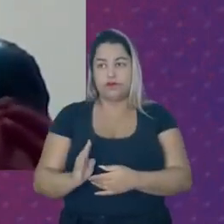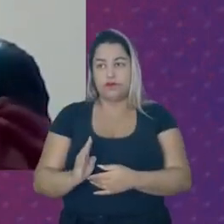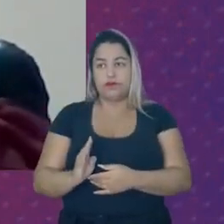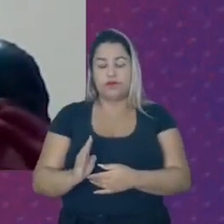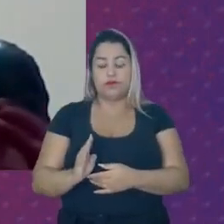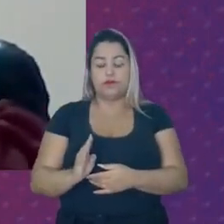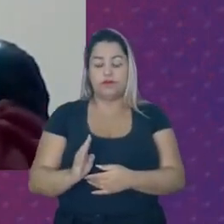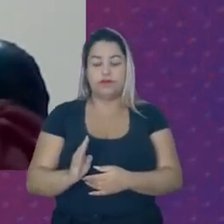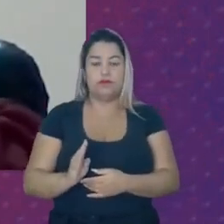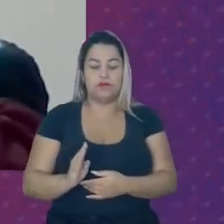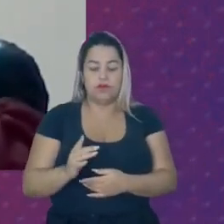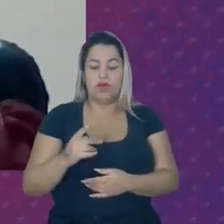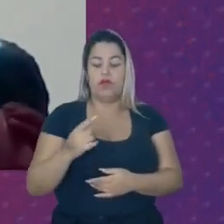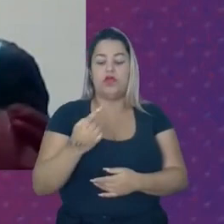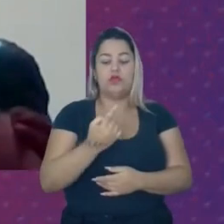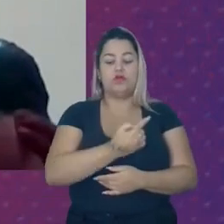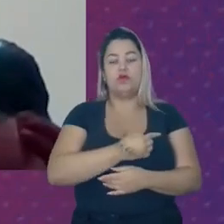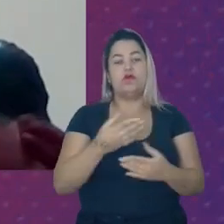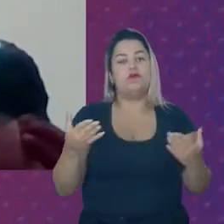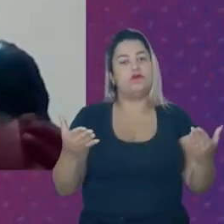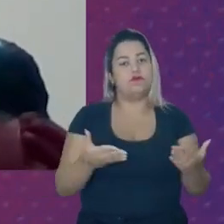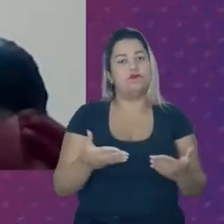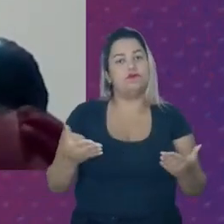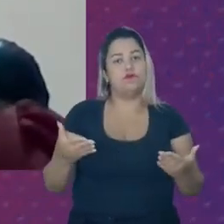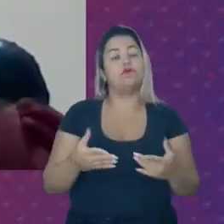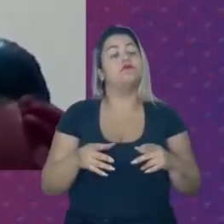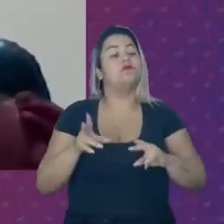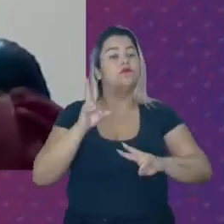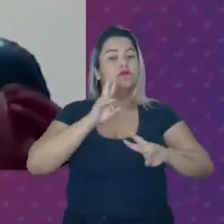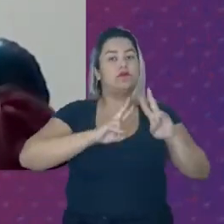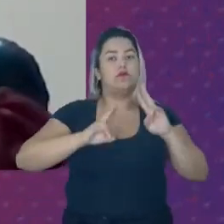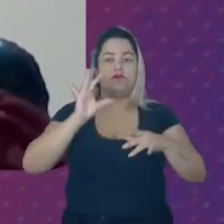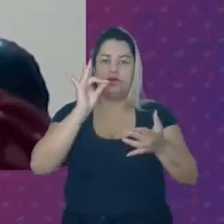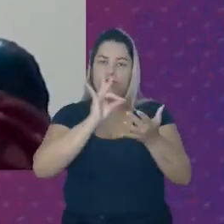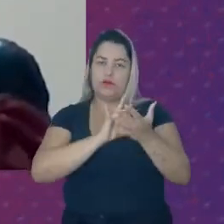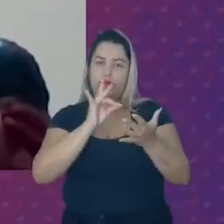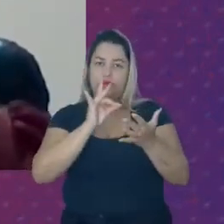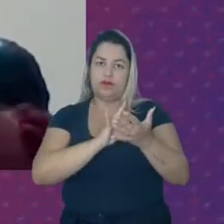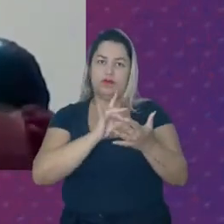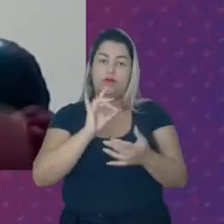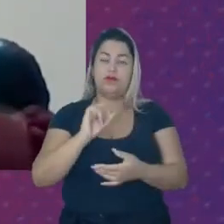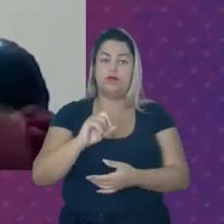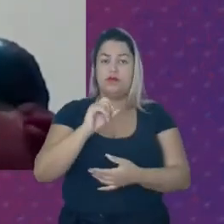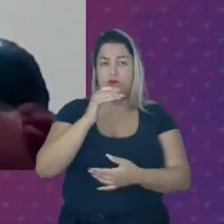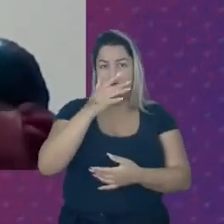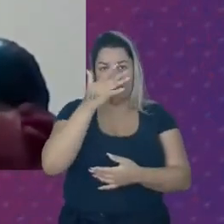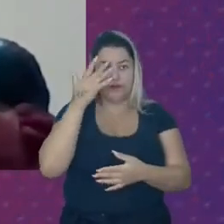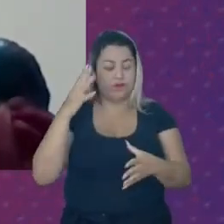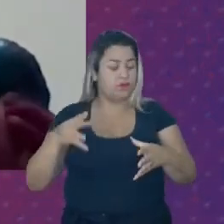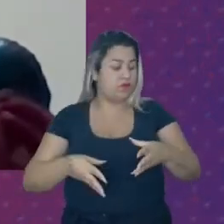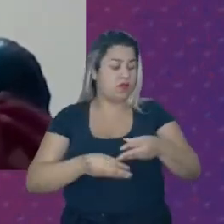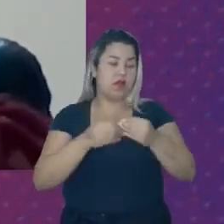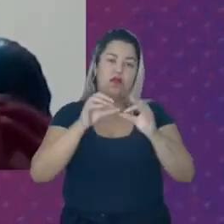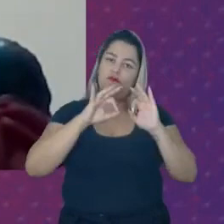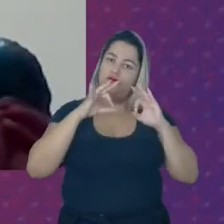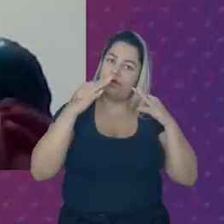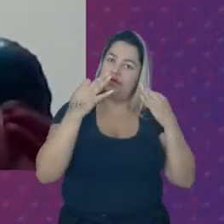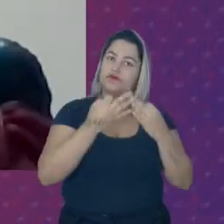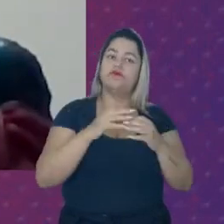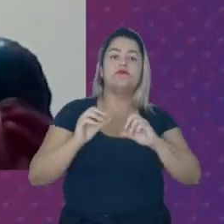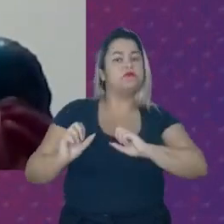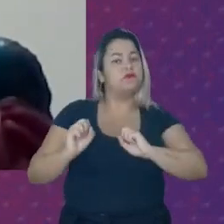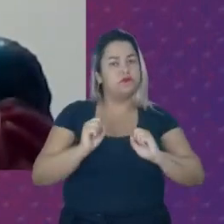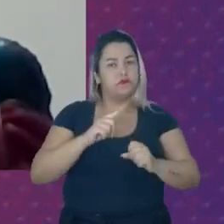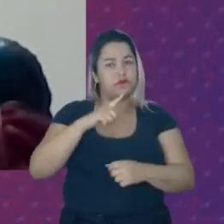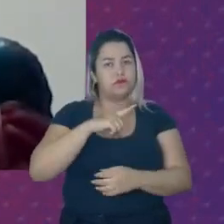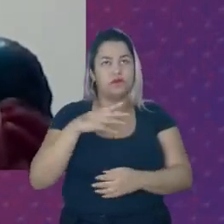modo, hoje a gente se depara com uma realidade em que, em uma mesma composição familiar, pode ter mais